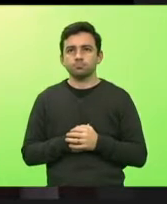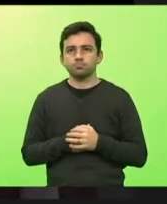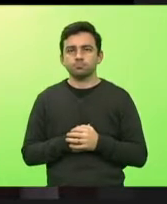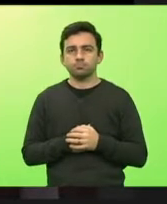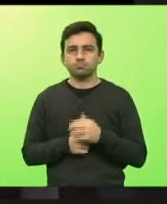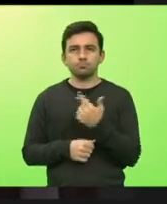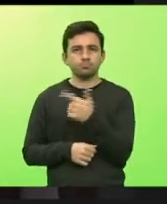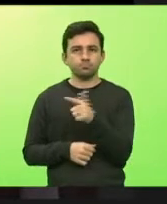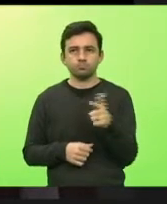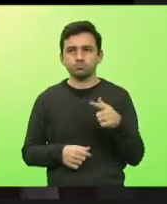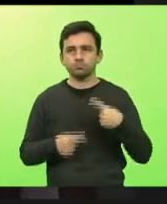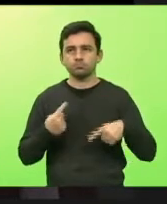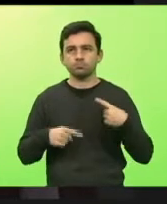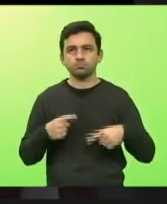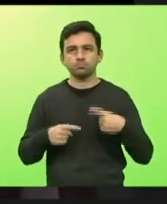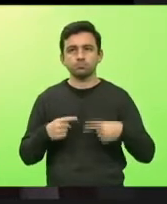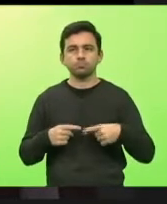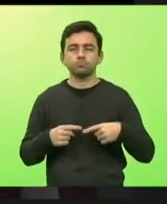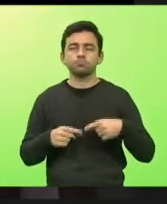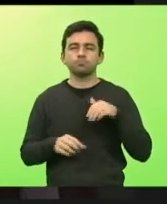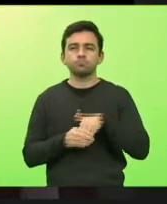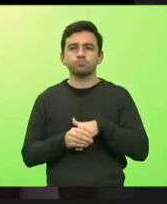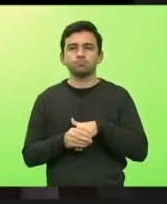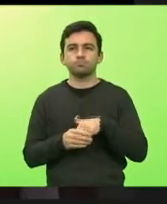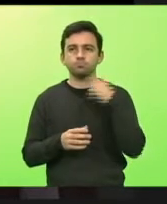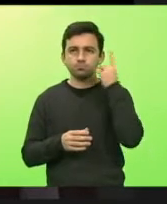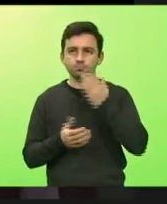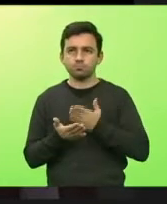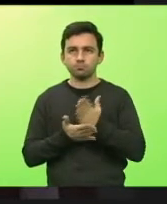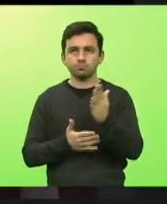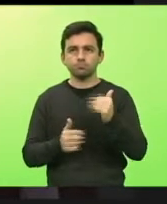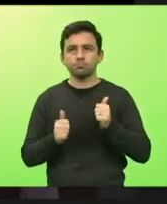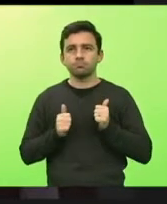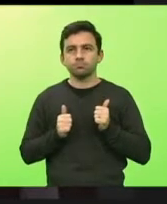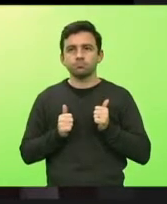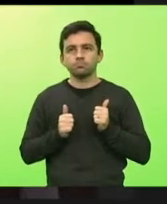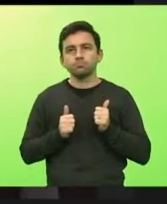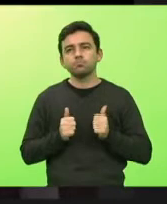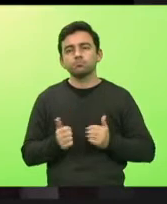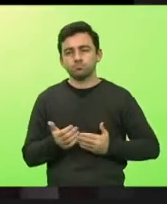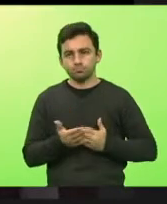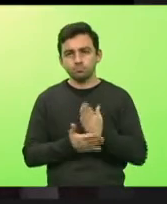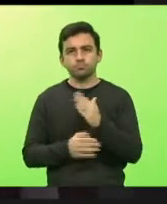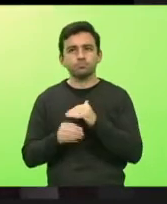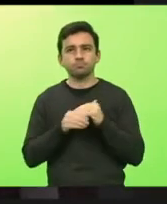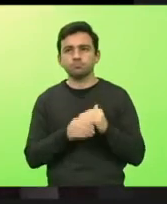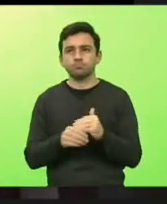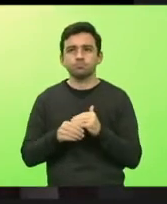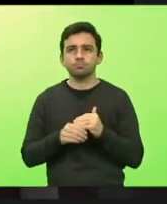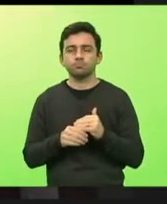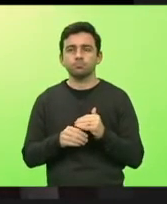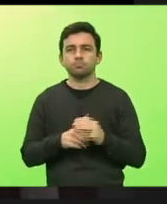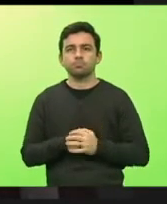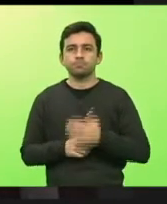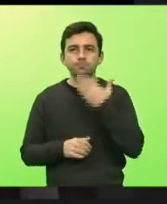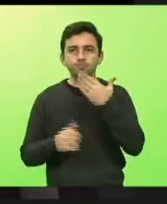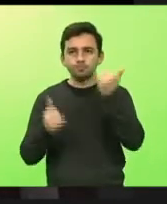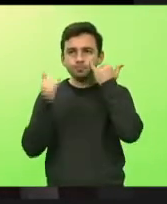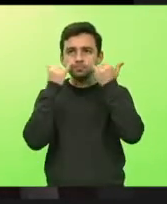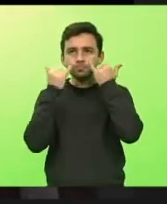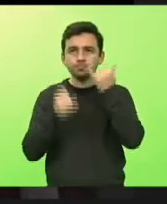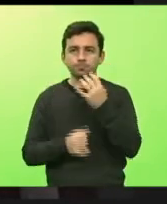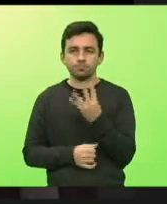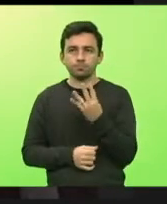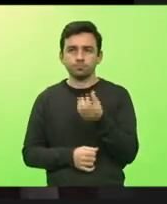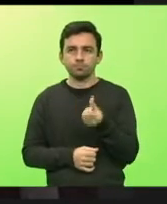Não havendo quem queira discutir, em votação. Deputados que aprovam, permaneçam como se encontra. Aprovado por unanimidade. Pedido de informação